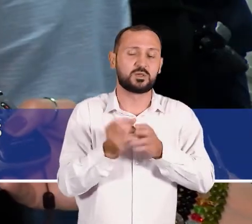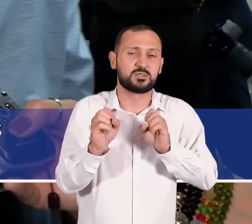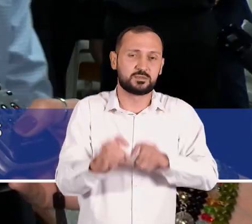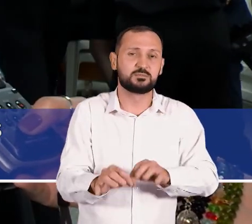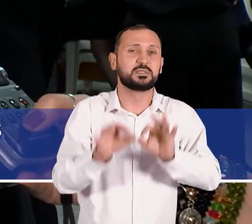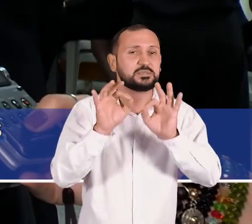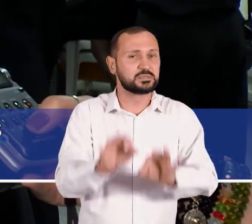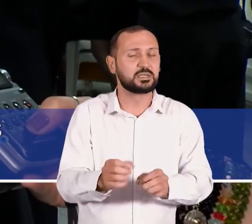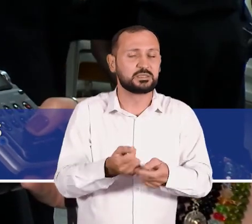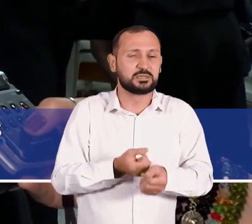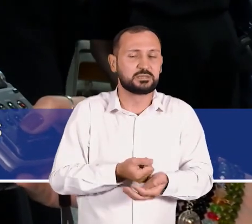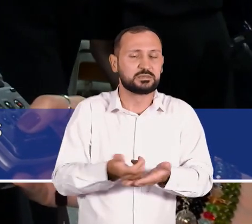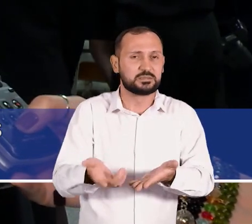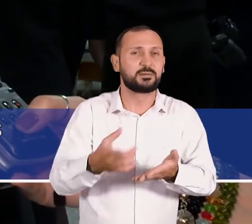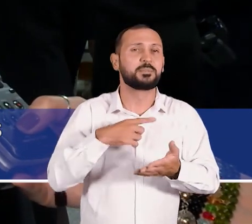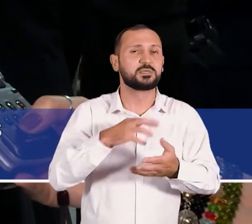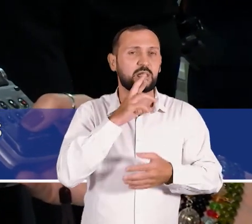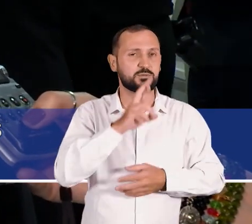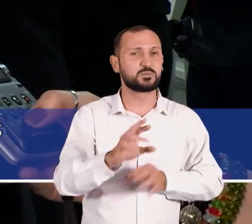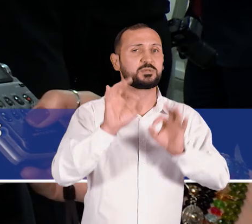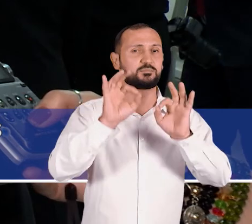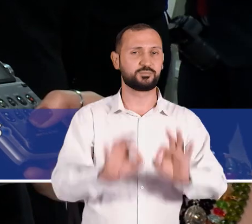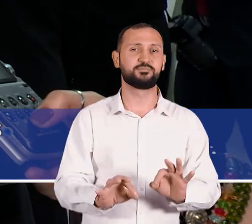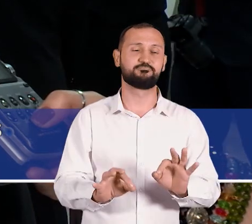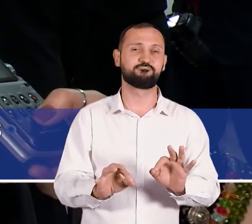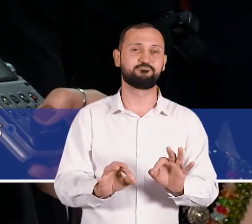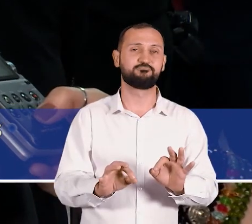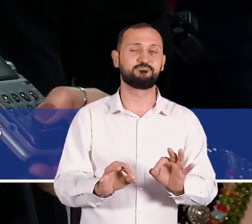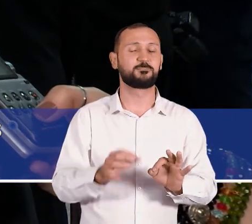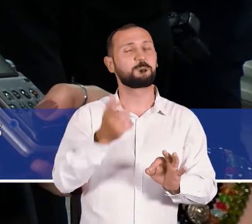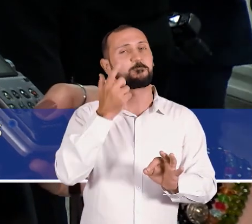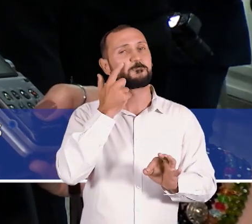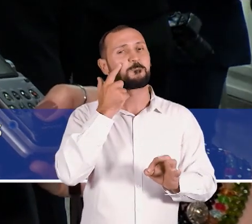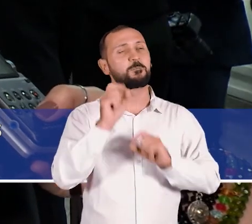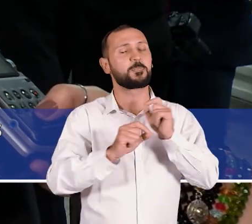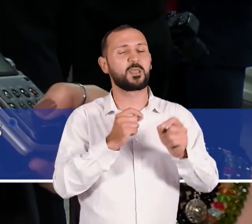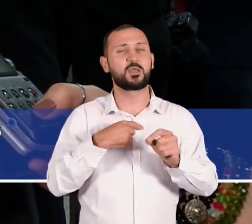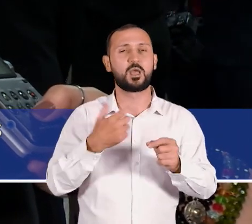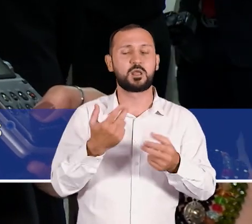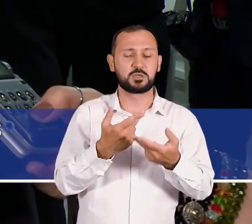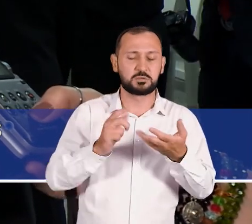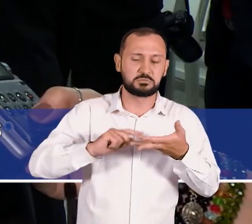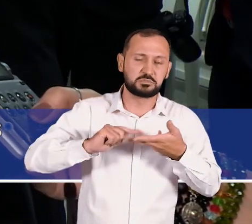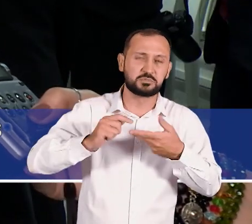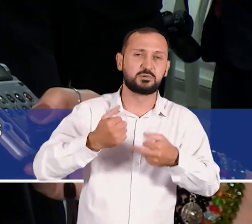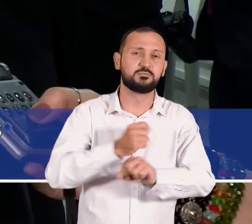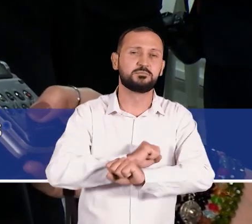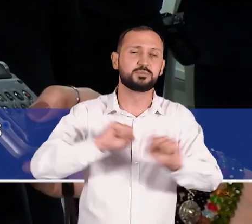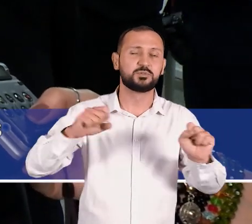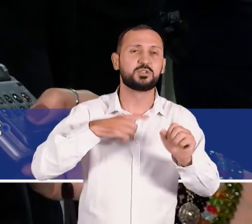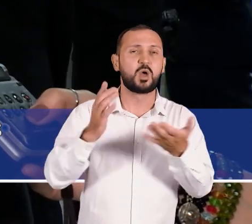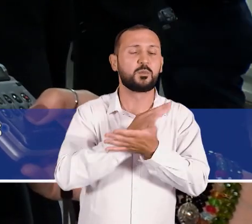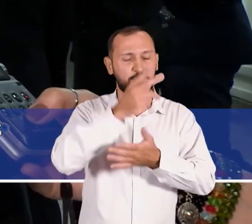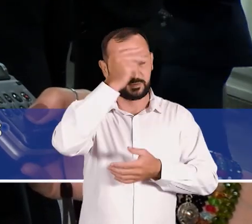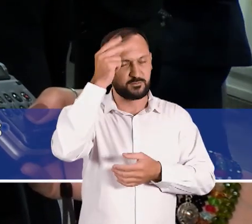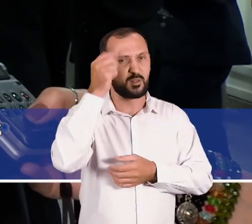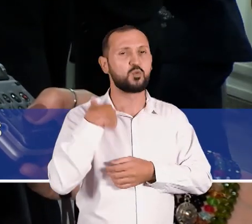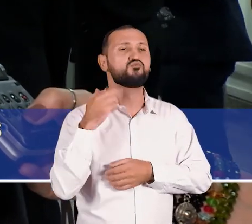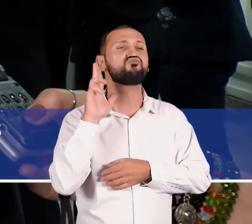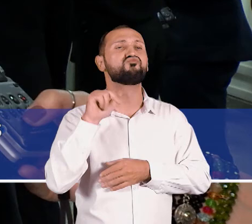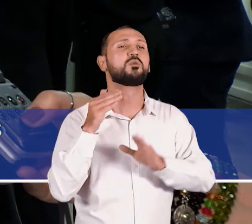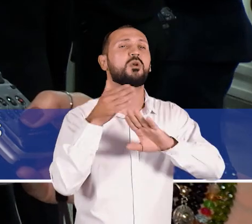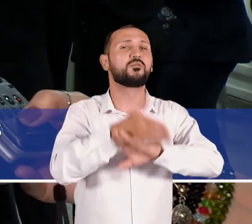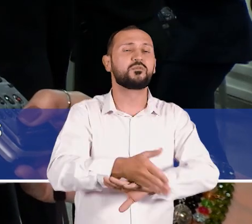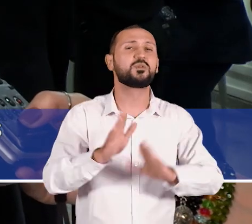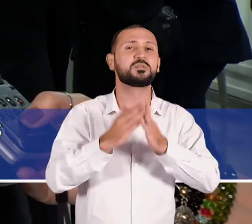na educação tinha que ser bem gasto e que tinha que dar resultado. E vimos coisas incríveis acontecerem. De prefeito falar